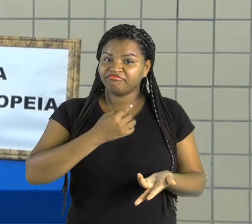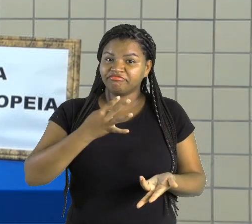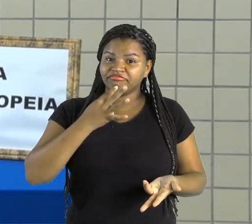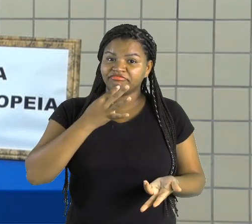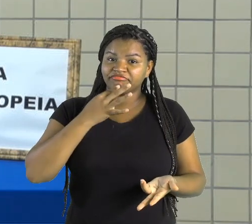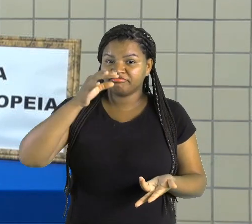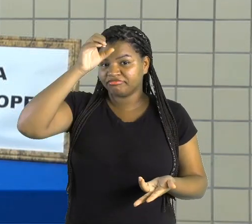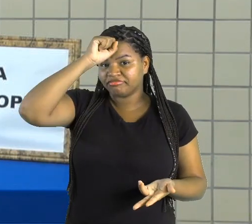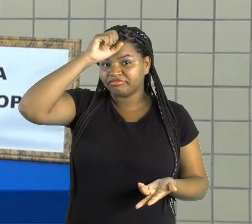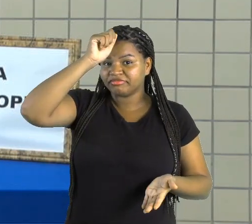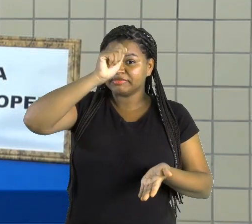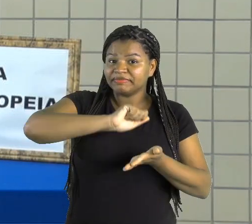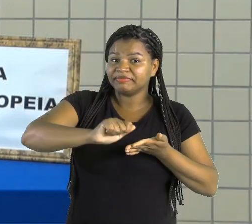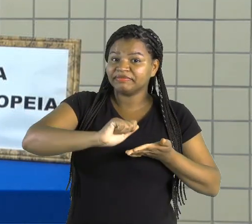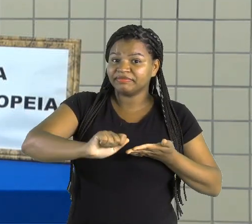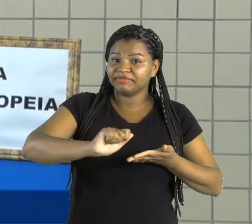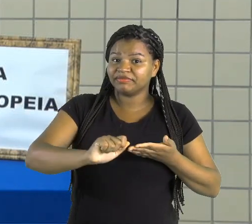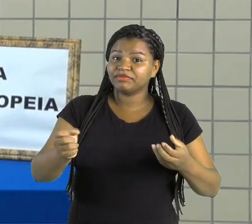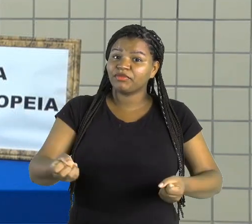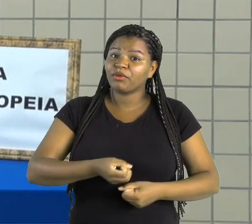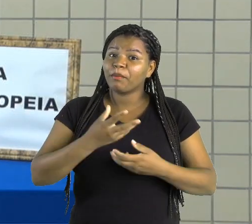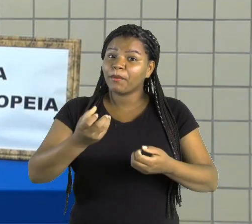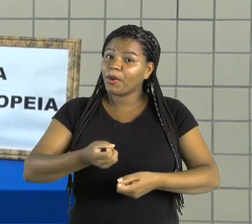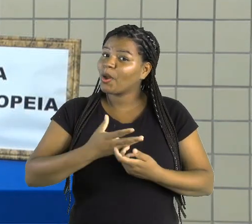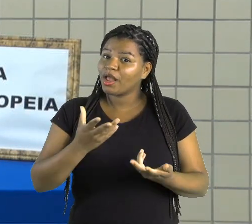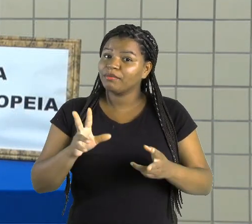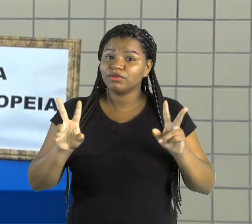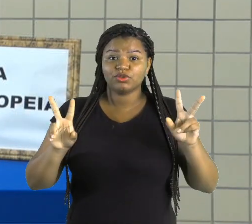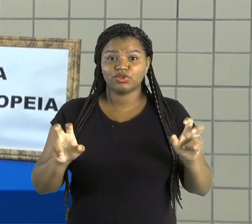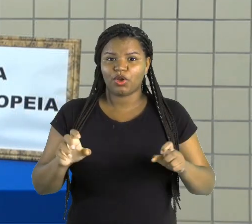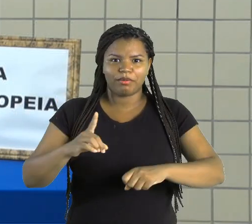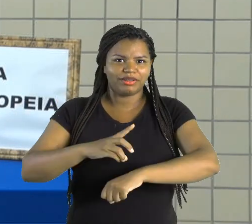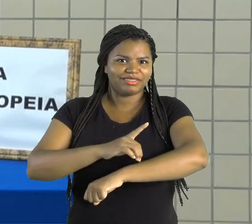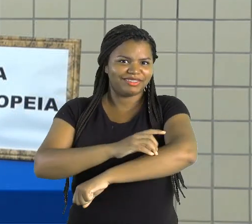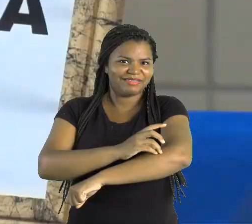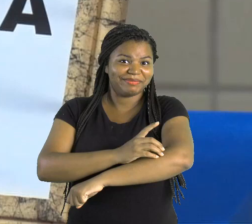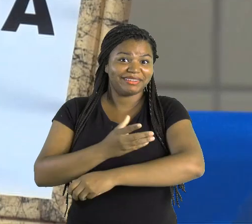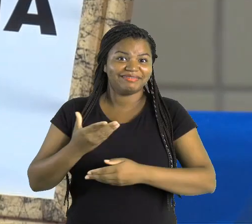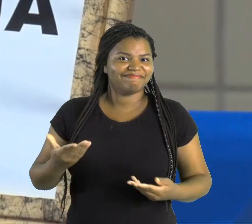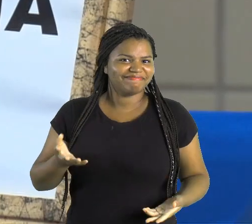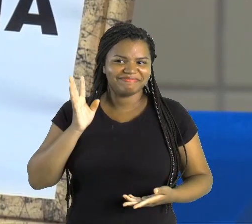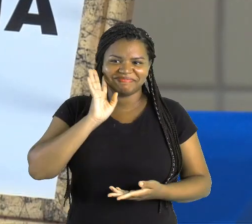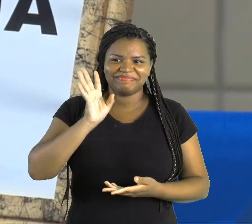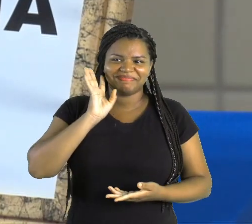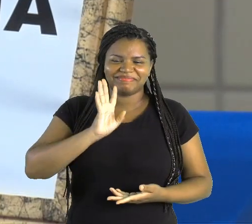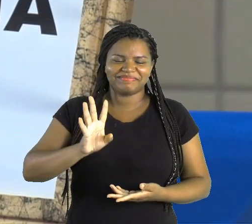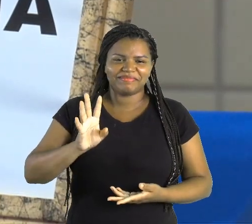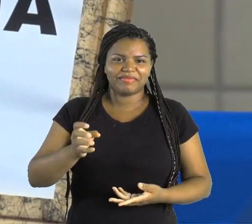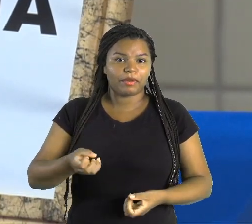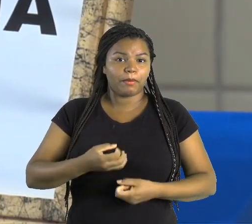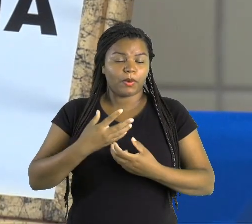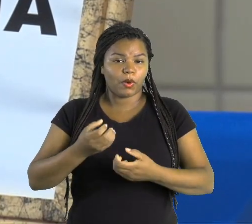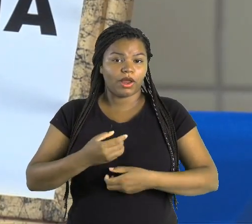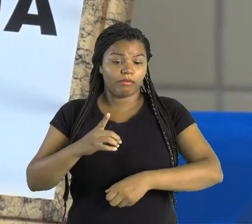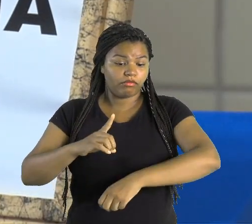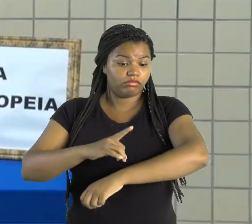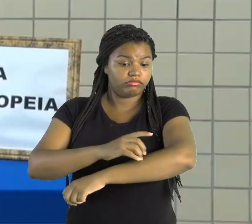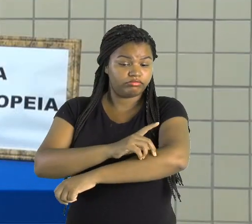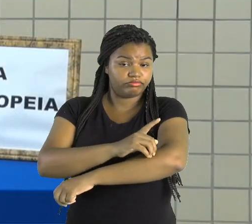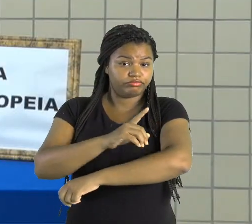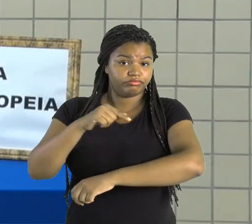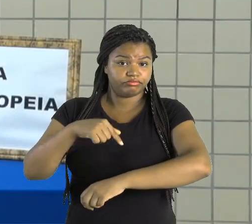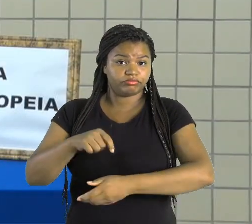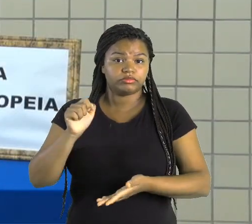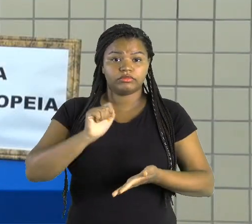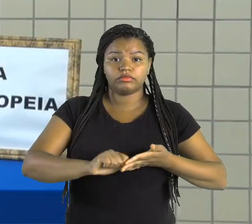e escrever um poema sobre a centopeia? Vai ser bem legal. O poema A Centopeia,